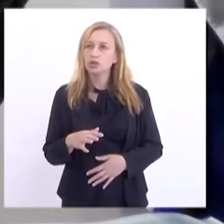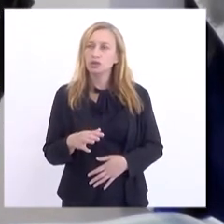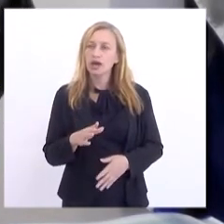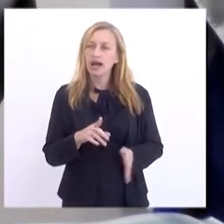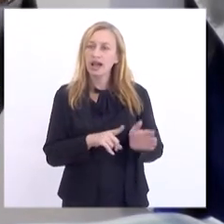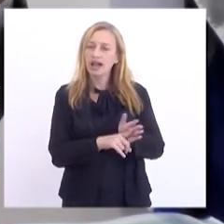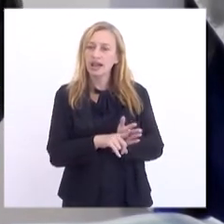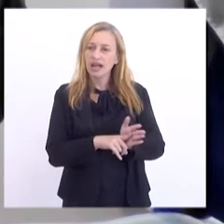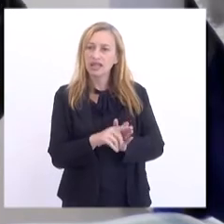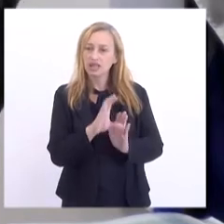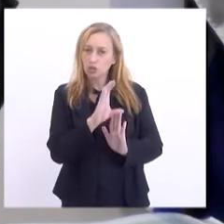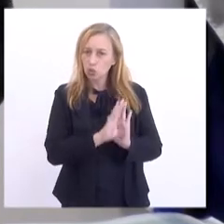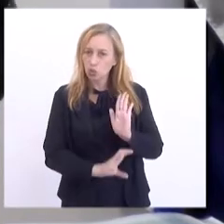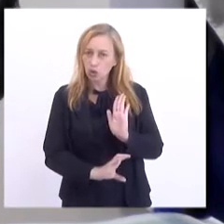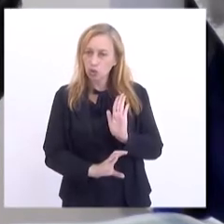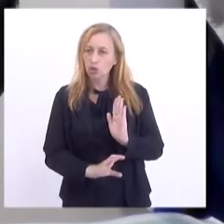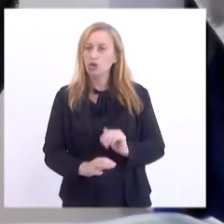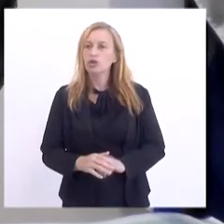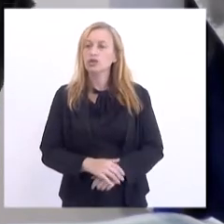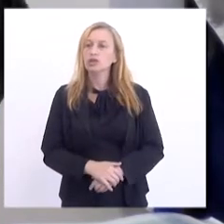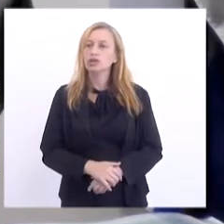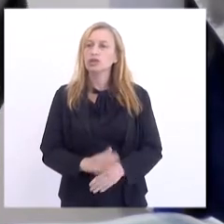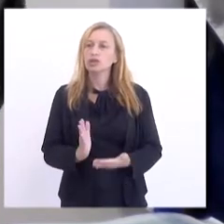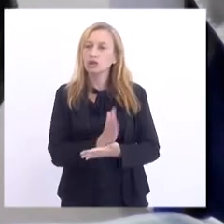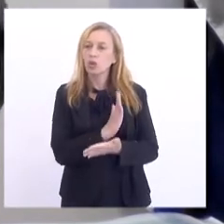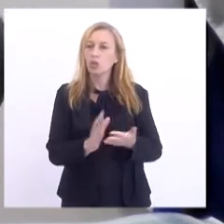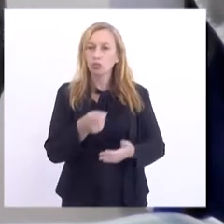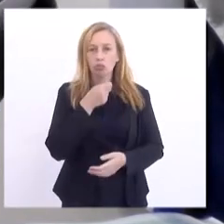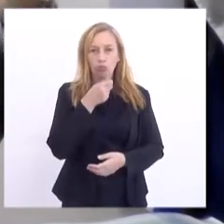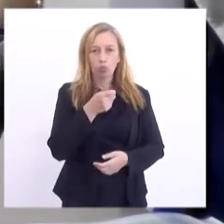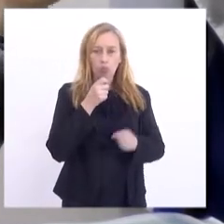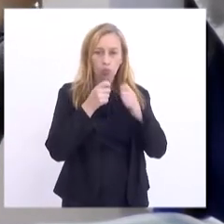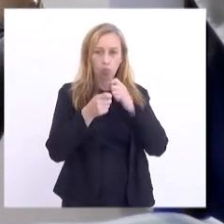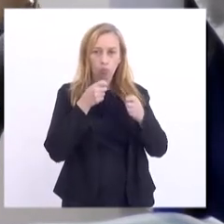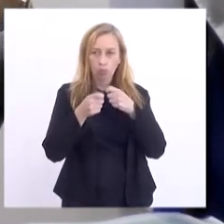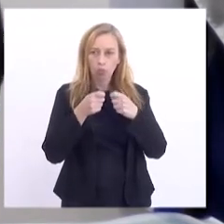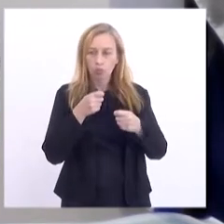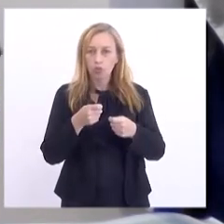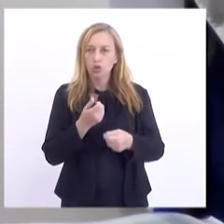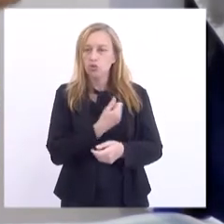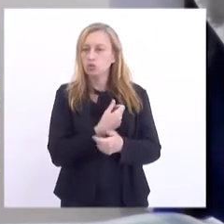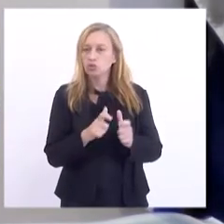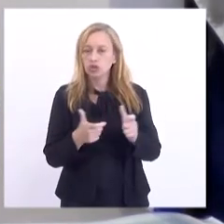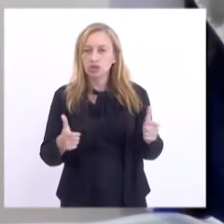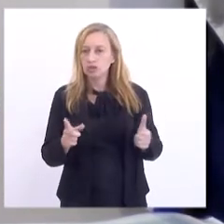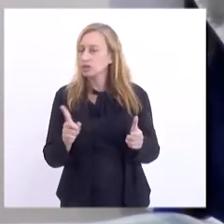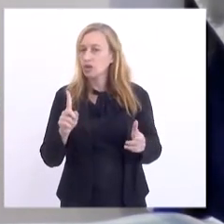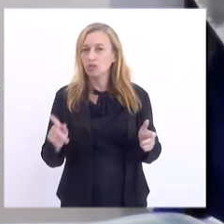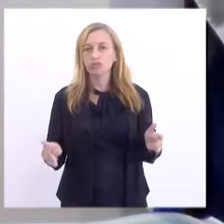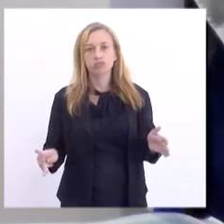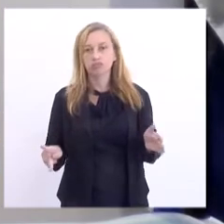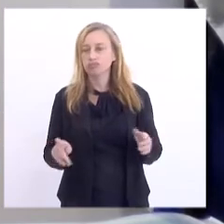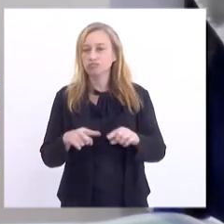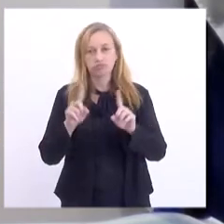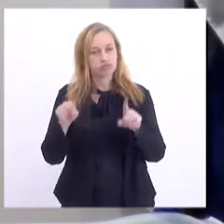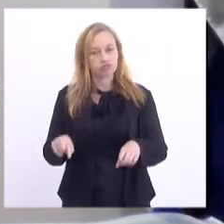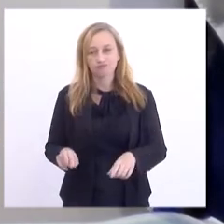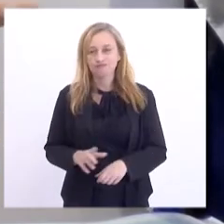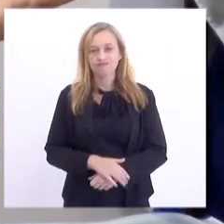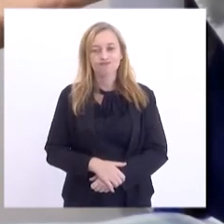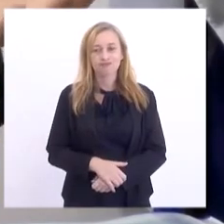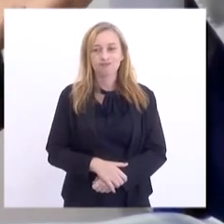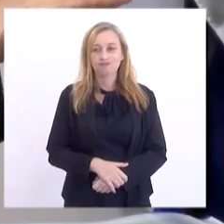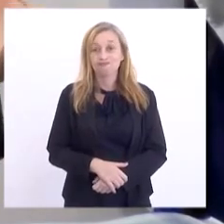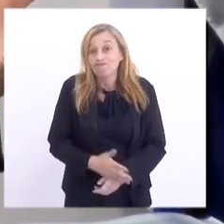análise curricular e alguma entrevista porque a grande maioria não são funcionários a grande uma